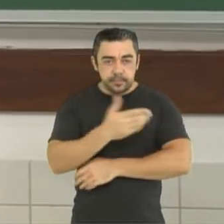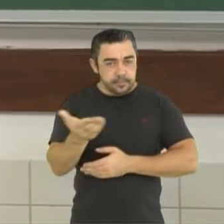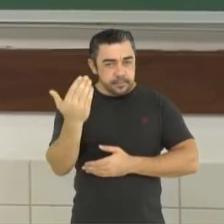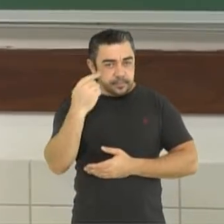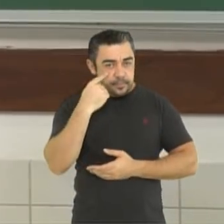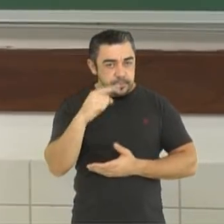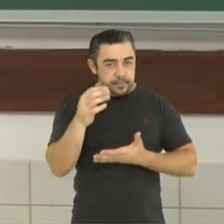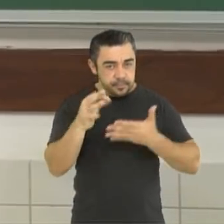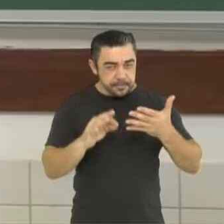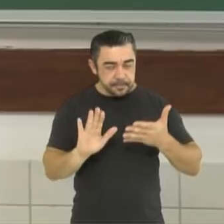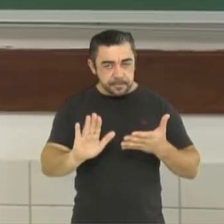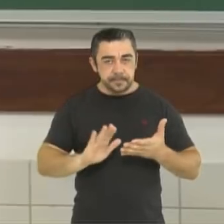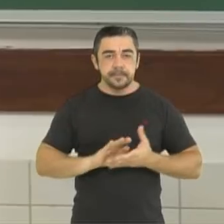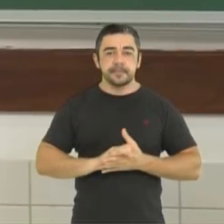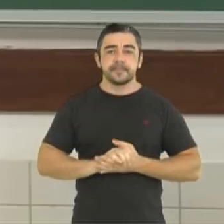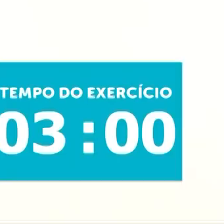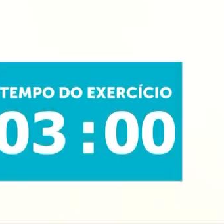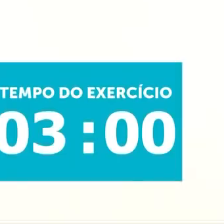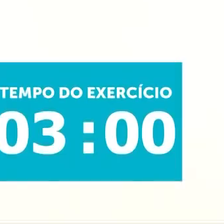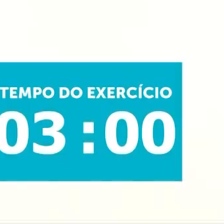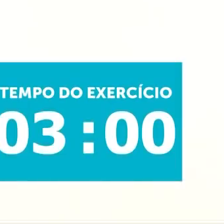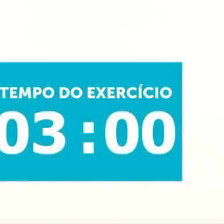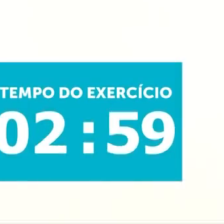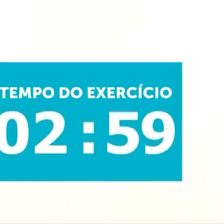Daqui a pouco eu volto e corrijo com vocês.